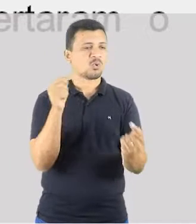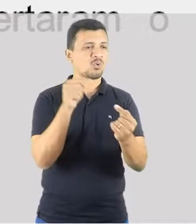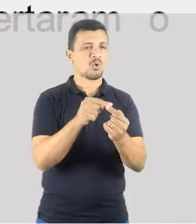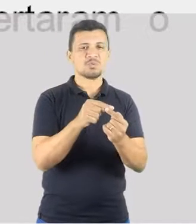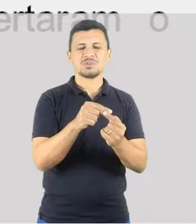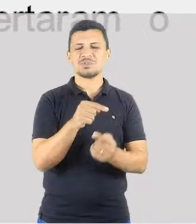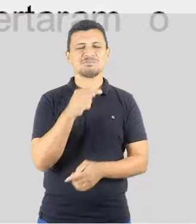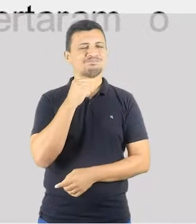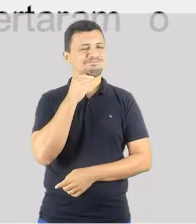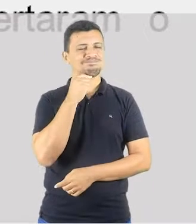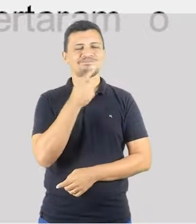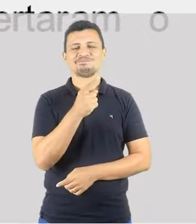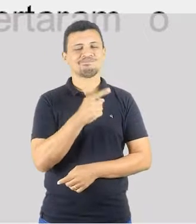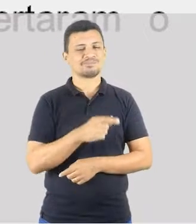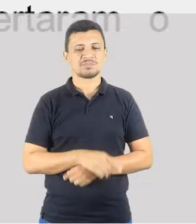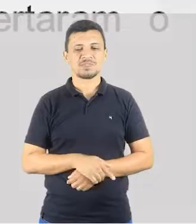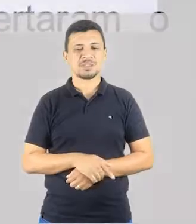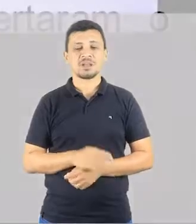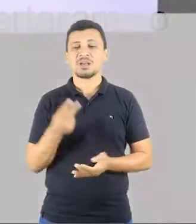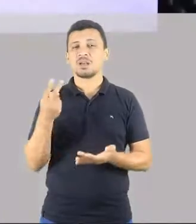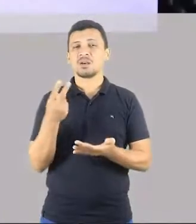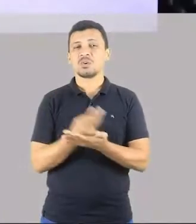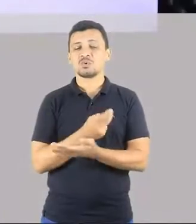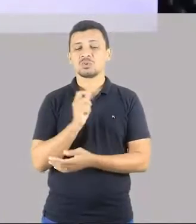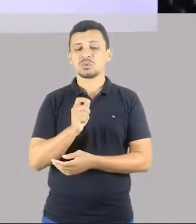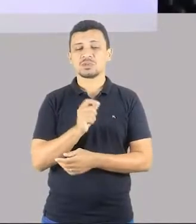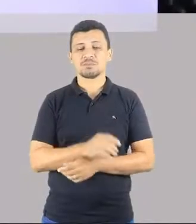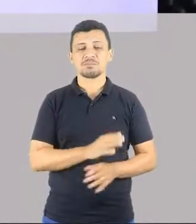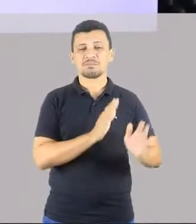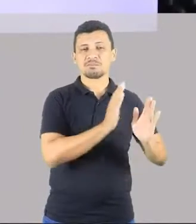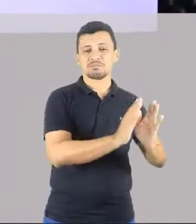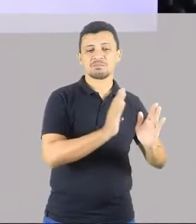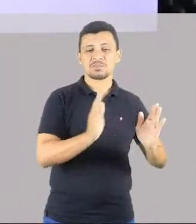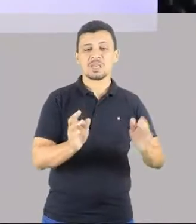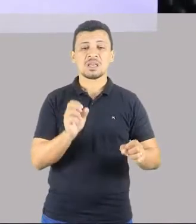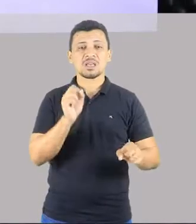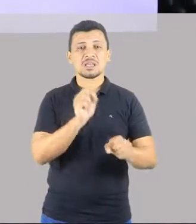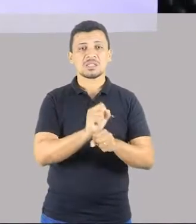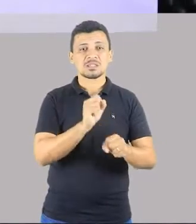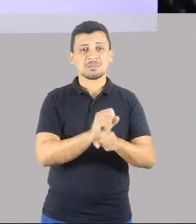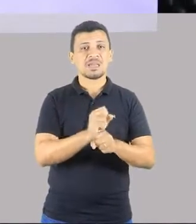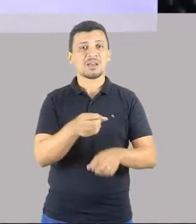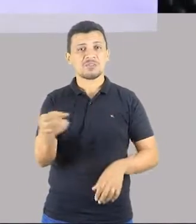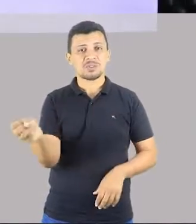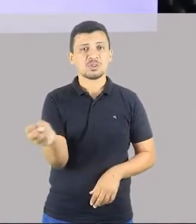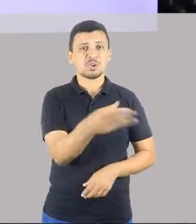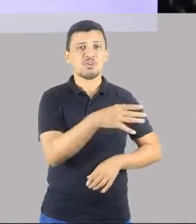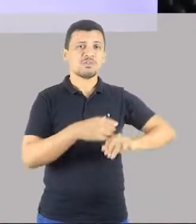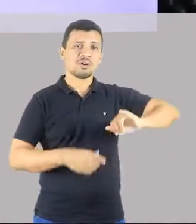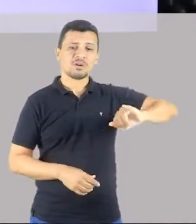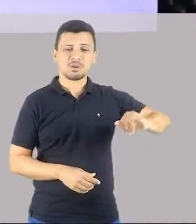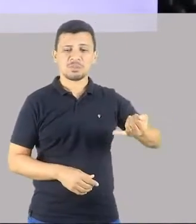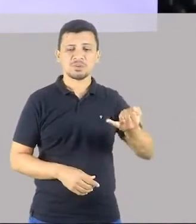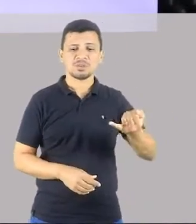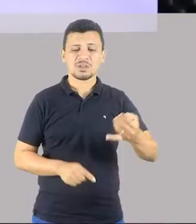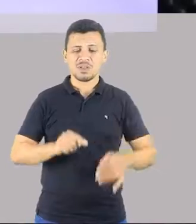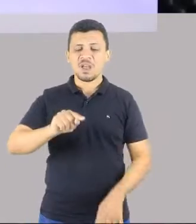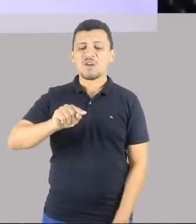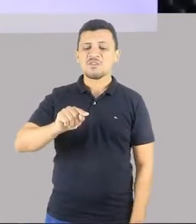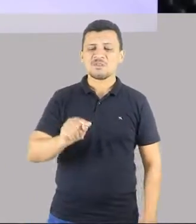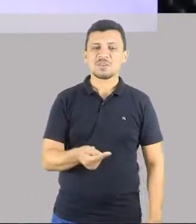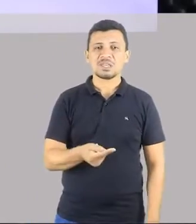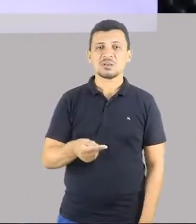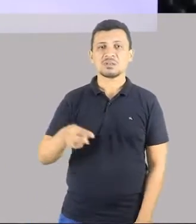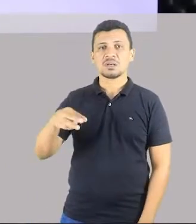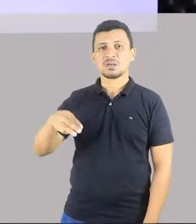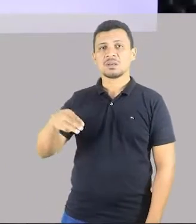alcançado. Olha o que aconteceu aqui, ele vem na sequência. Esperava por nova oportunidade, mas esse mas,